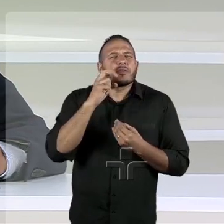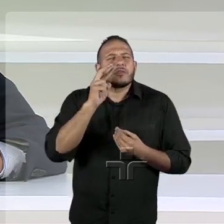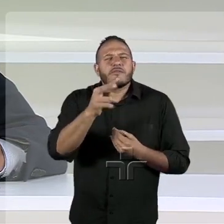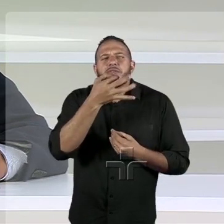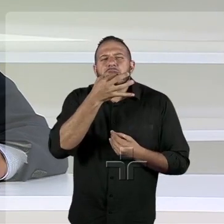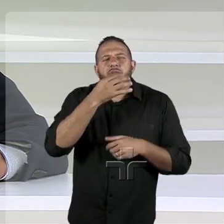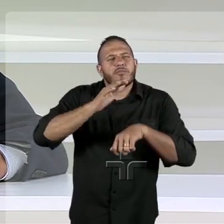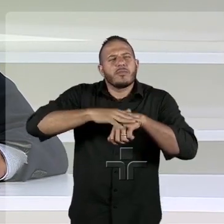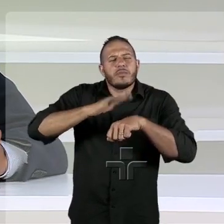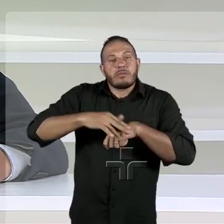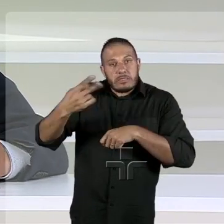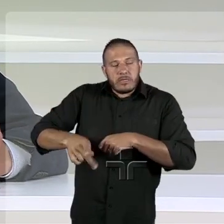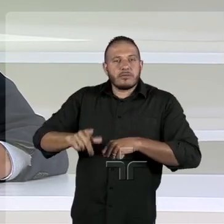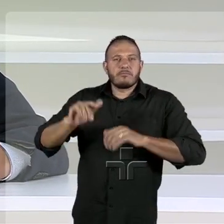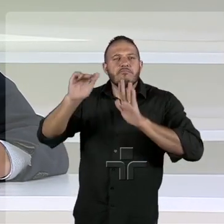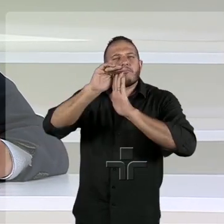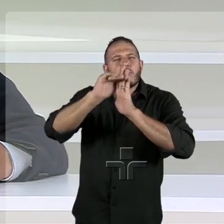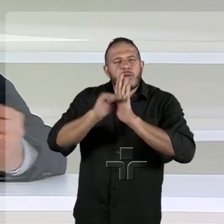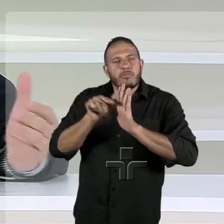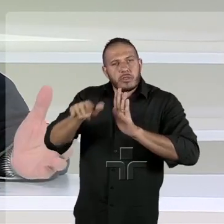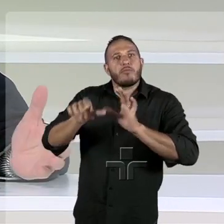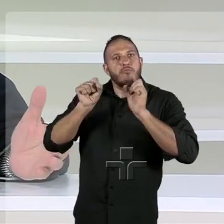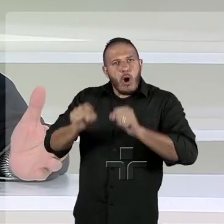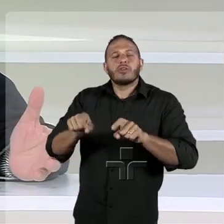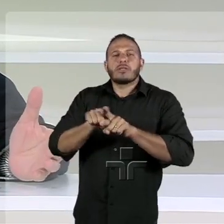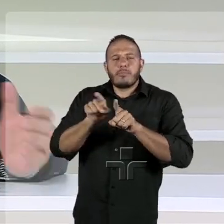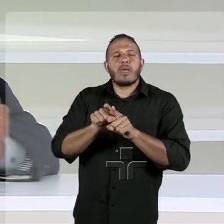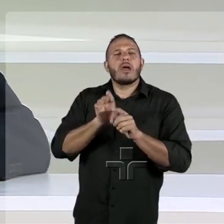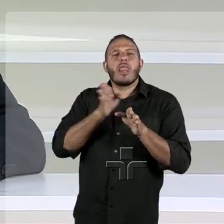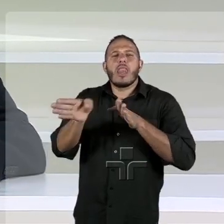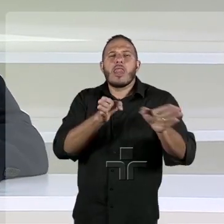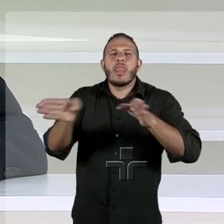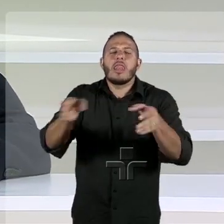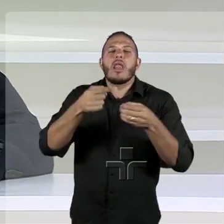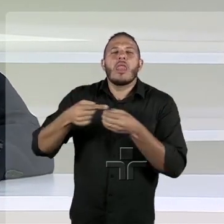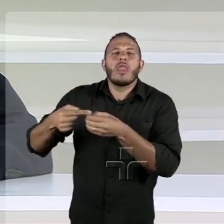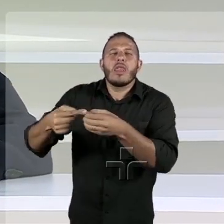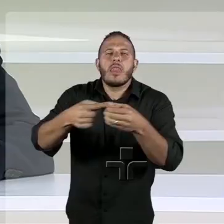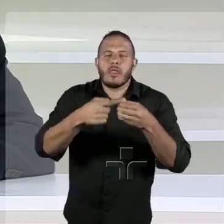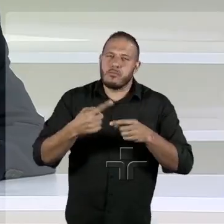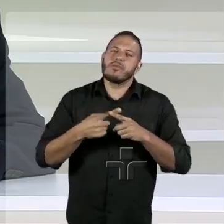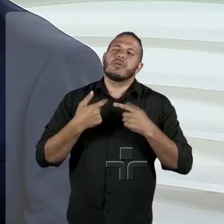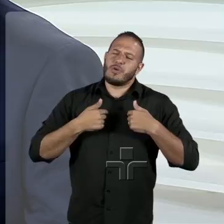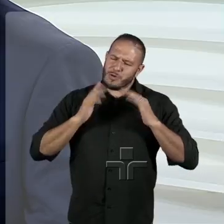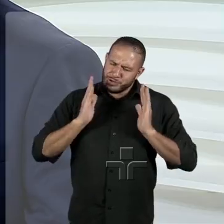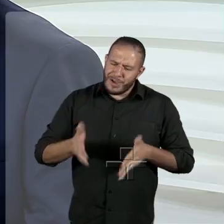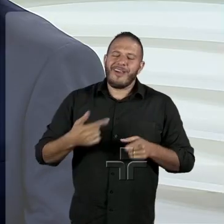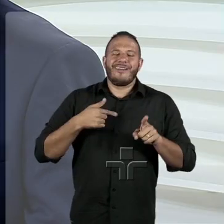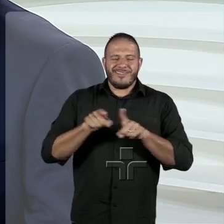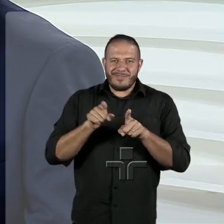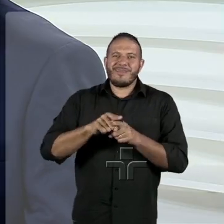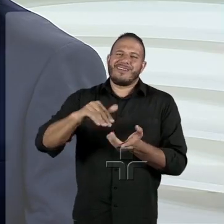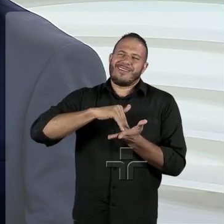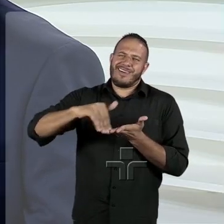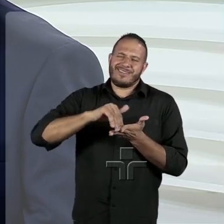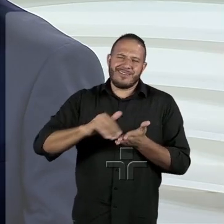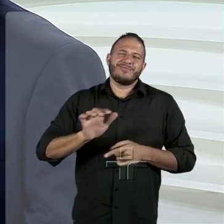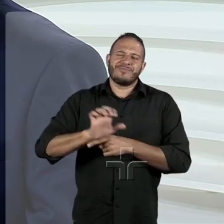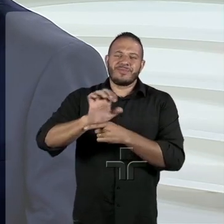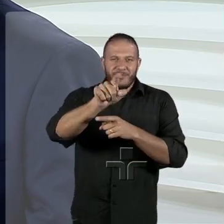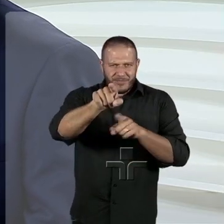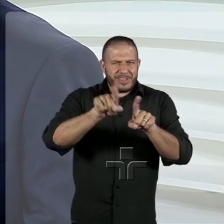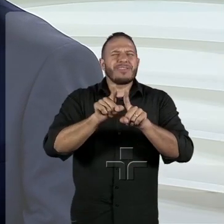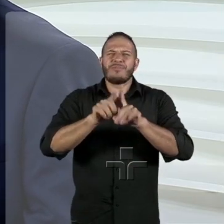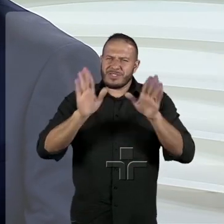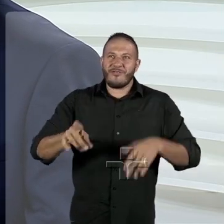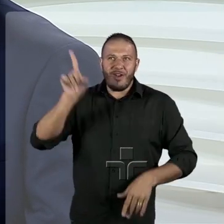que esse programa possa também chegar aos municípios? Porque eu já fui também secretário estadual, como o senhor também já foi lá